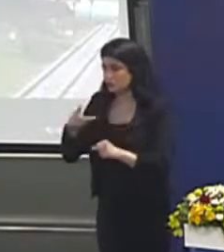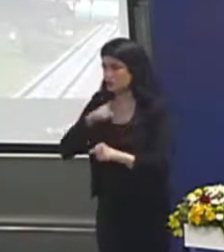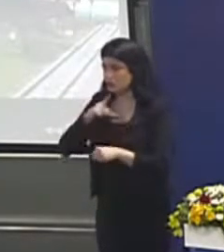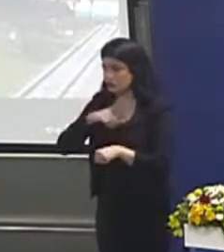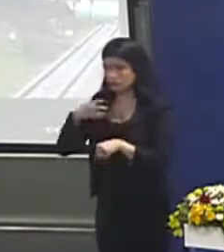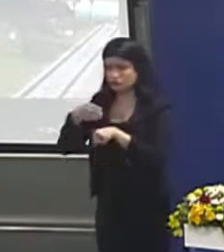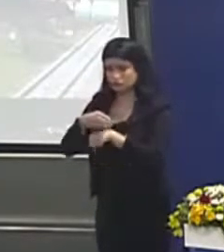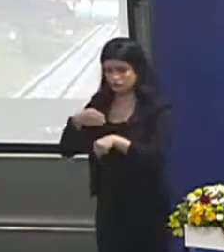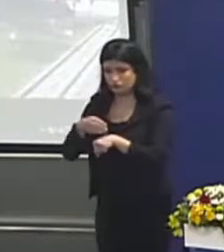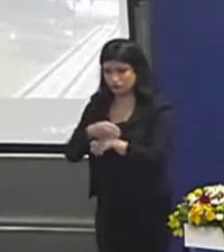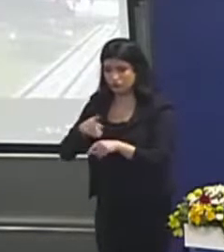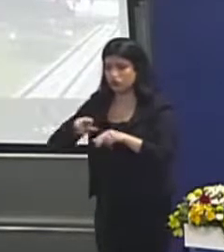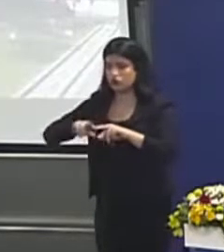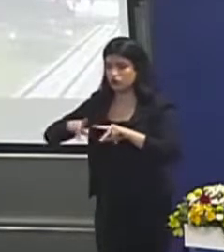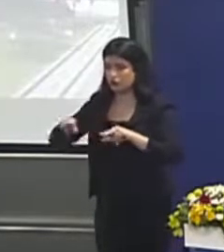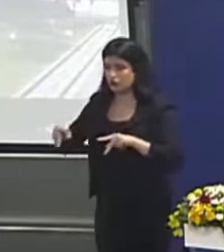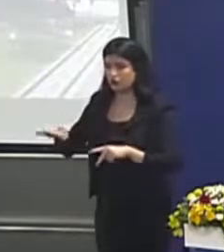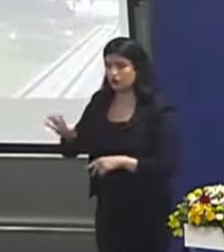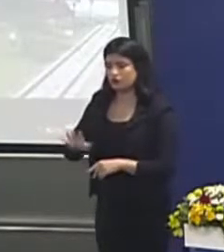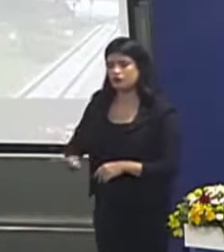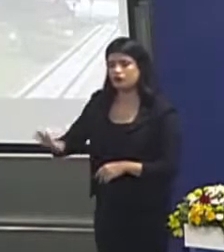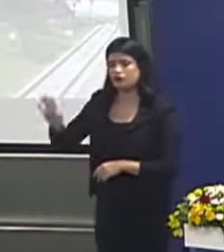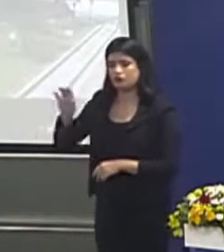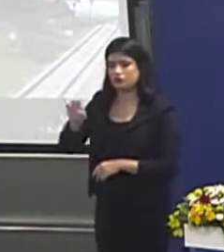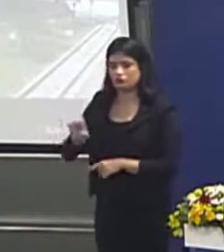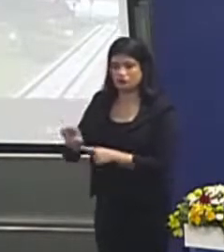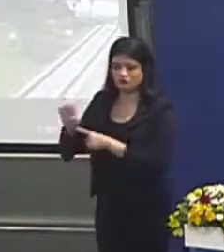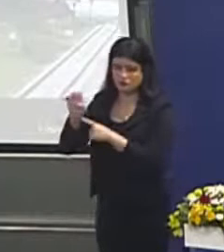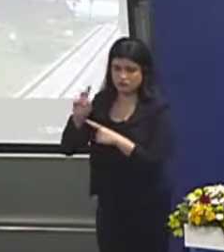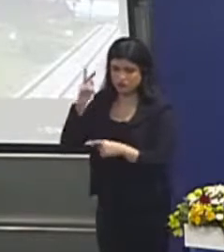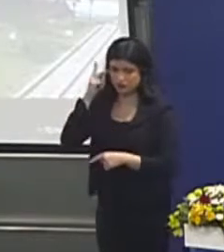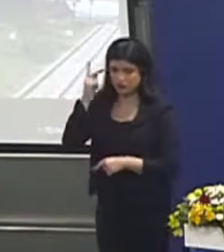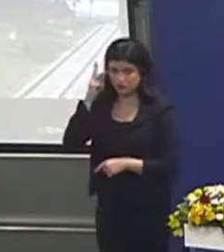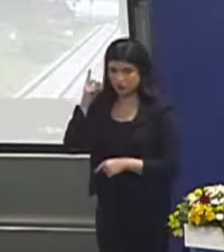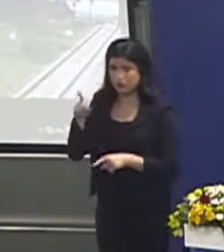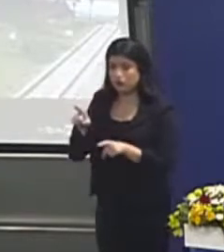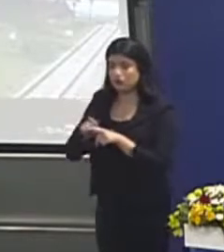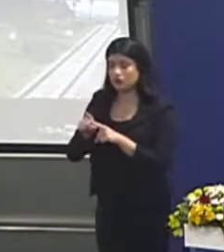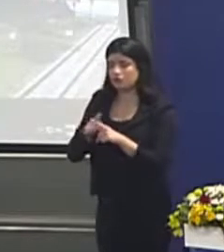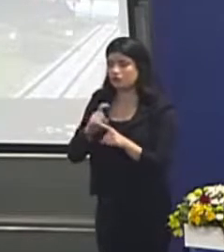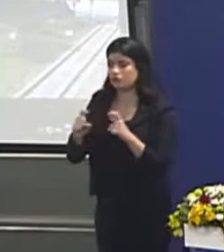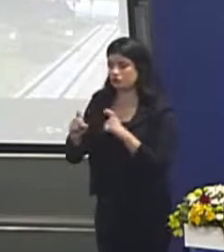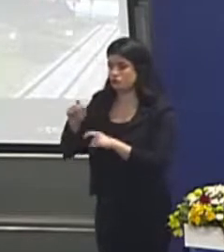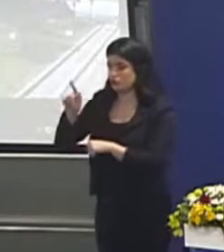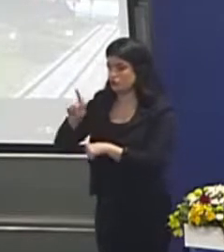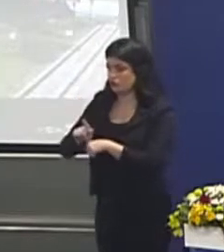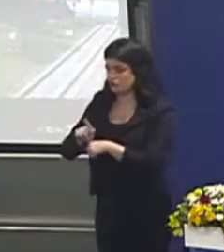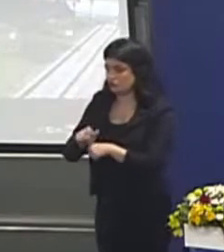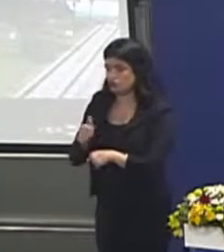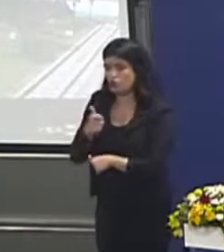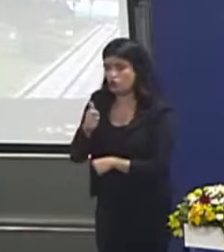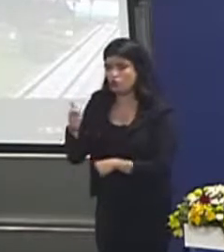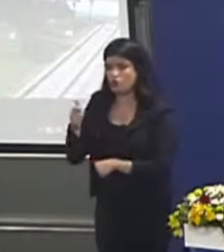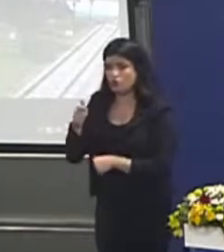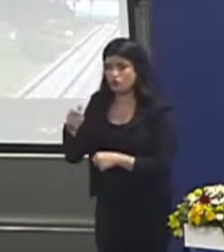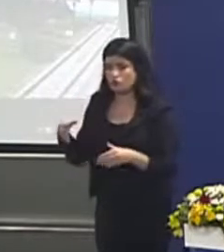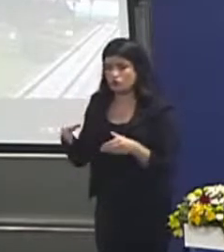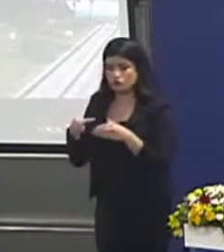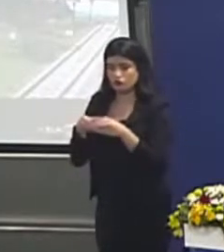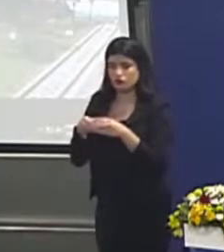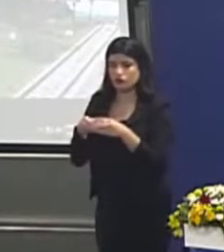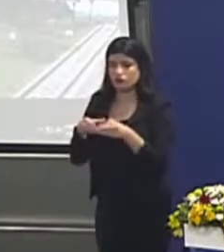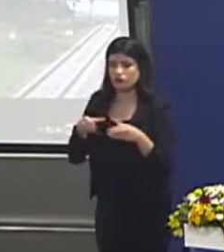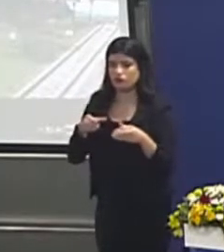colaboradores, nos mais diversos territórios do Estado de São Paulo, às comissões gestoras das 11 subsedes do CRP São